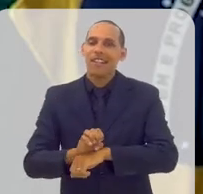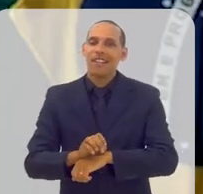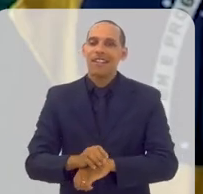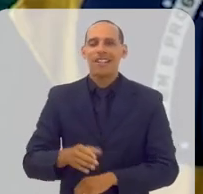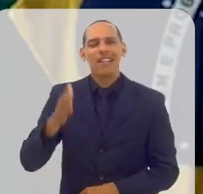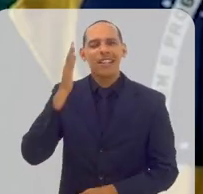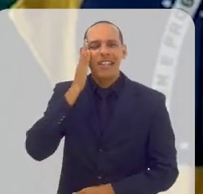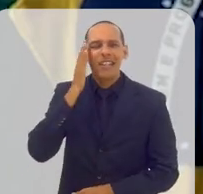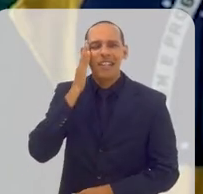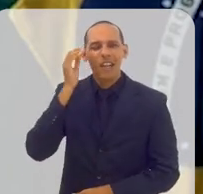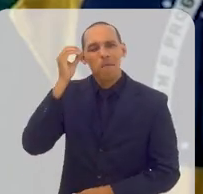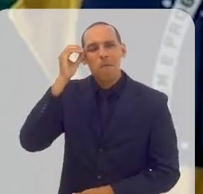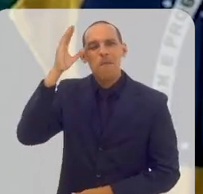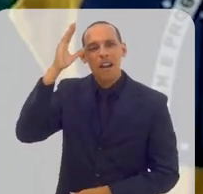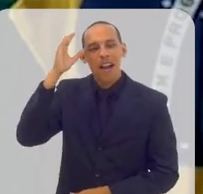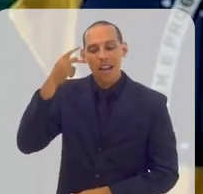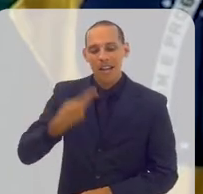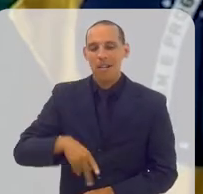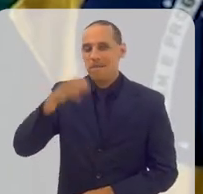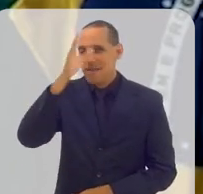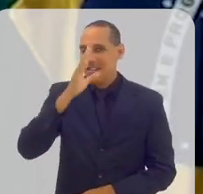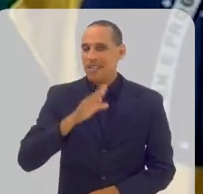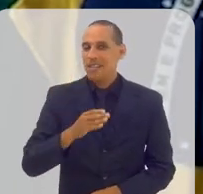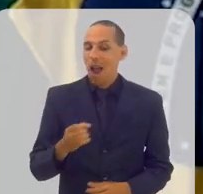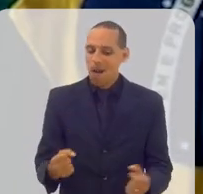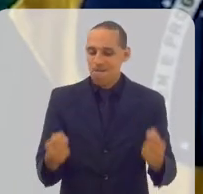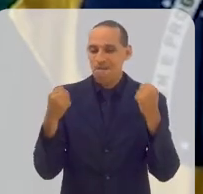estagiários, noção do potencial do